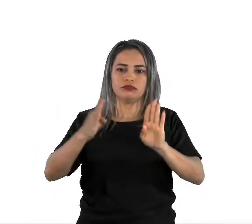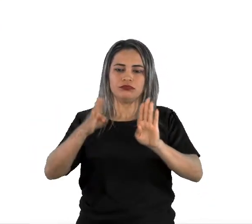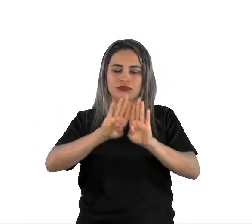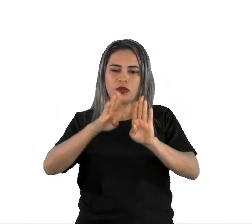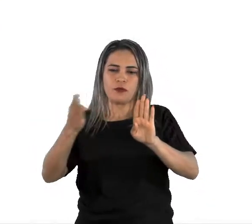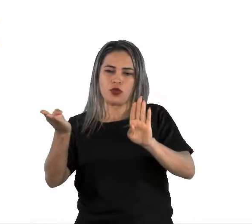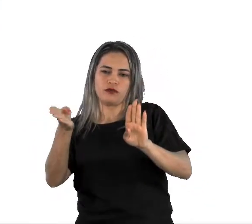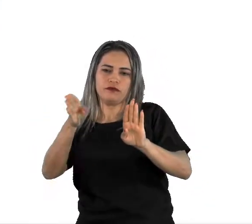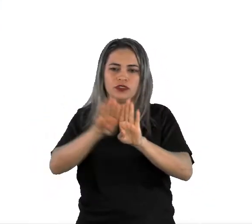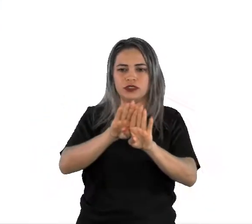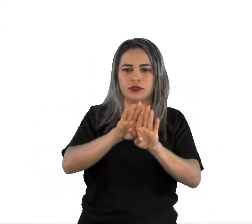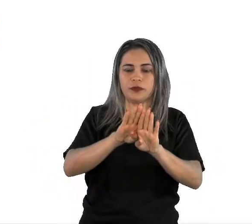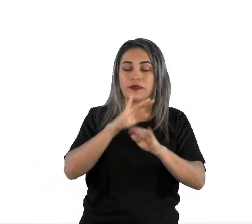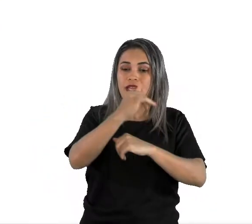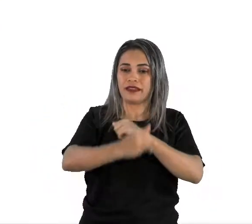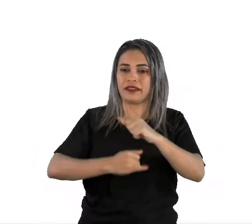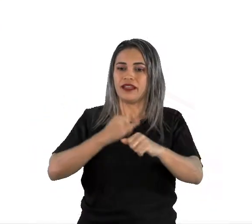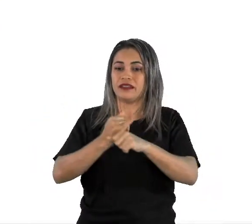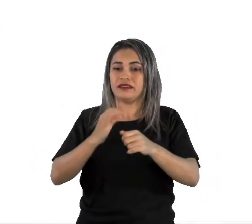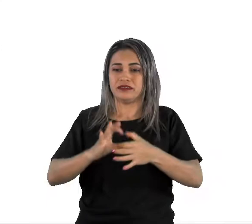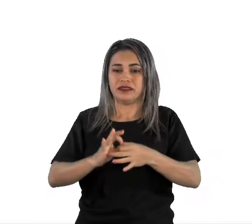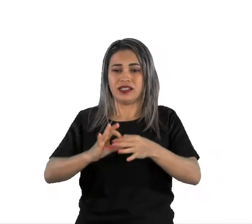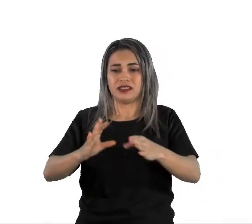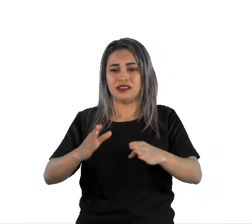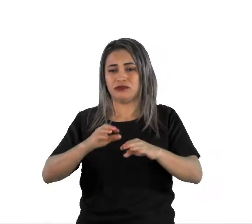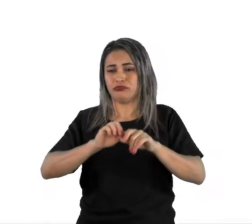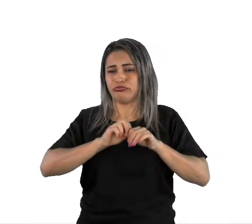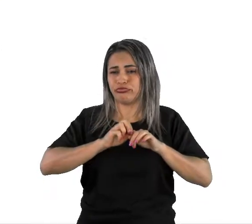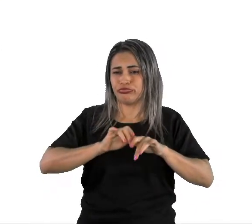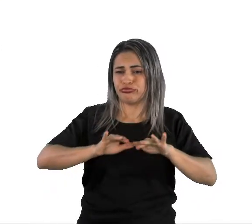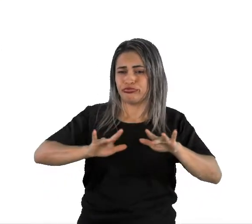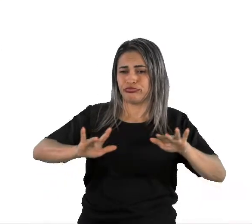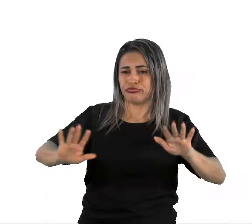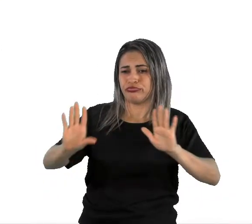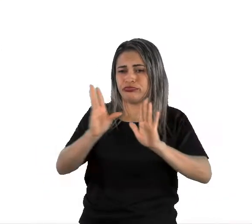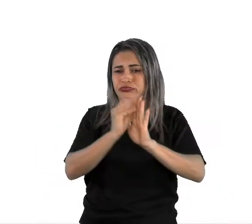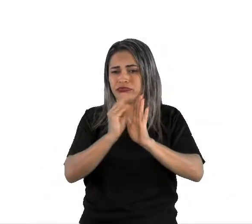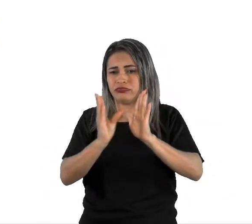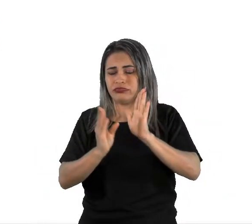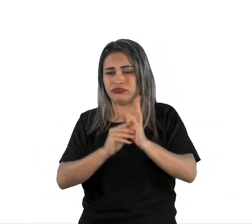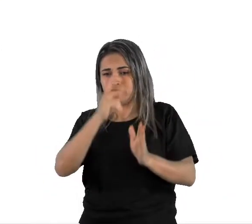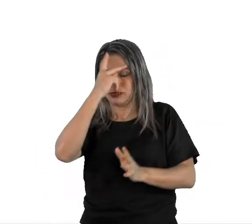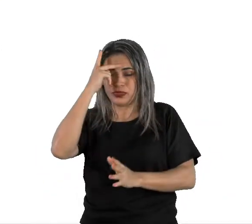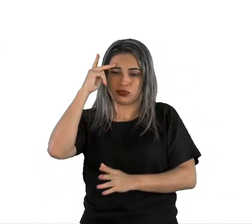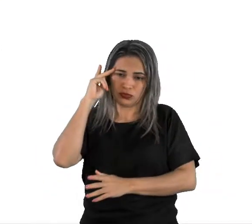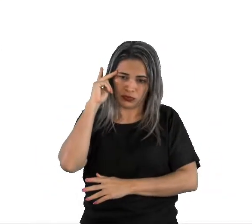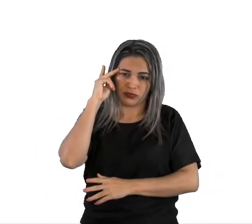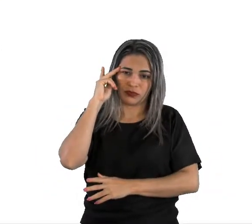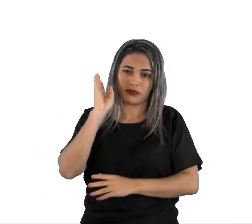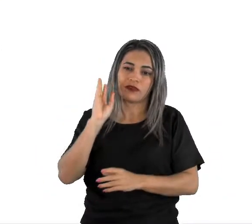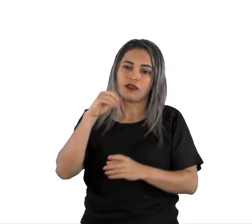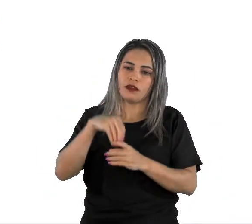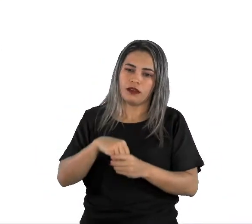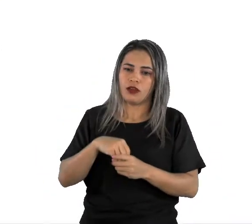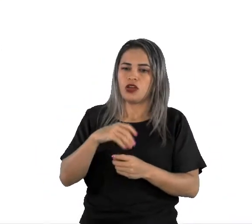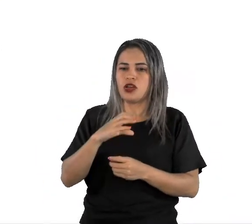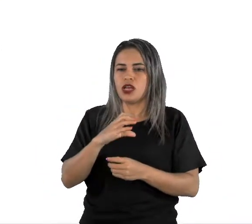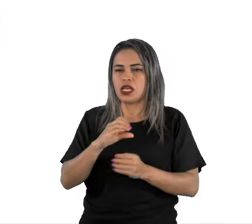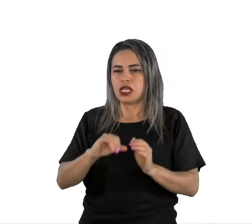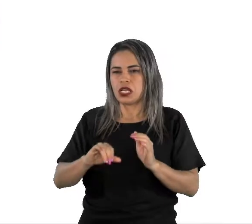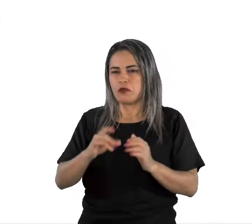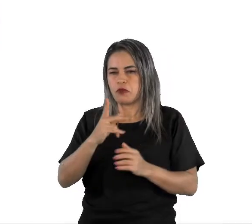internet proporciona acesso a uma variedade de conteúdos e pessoas, incluindo